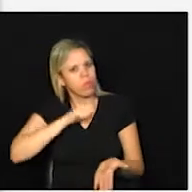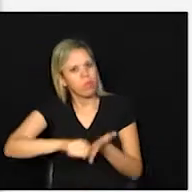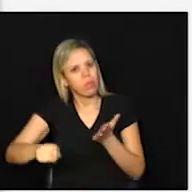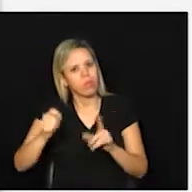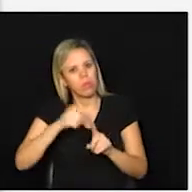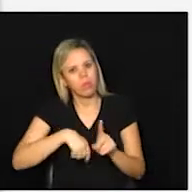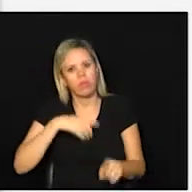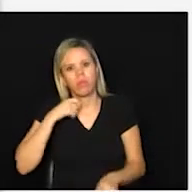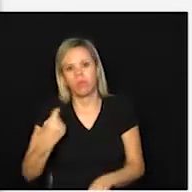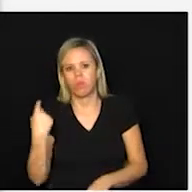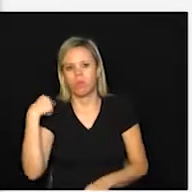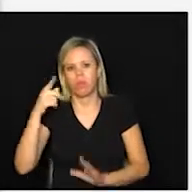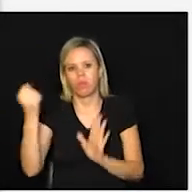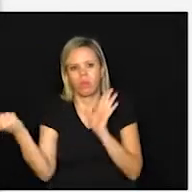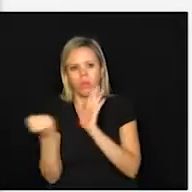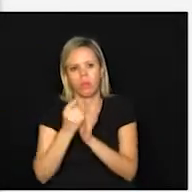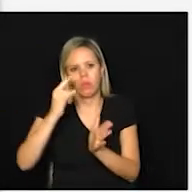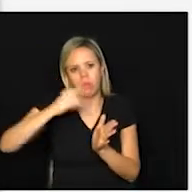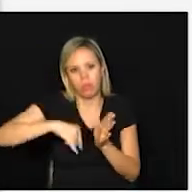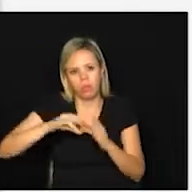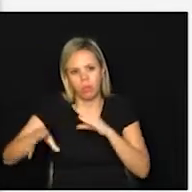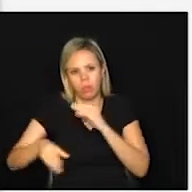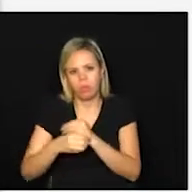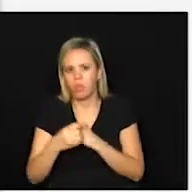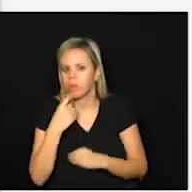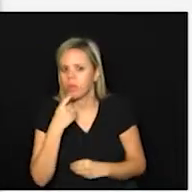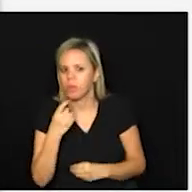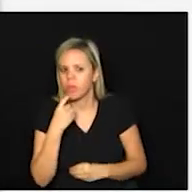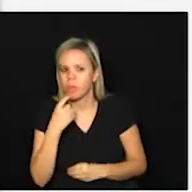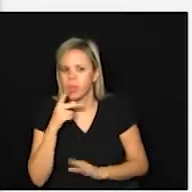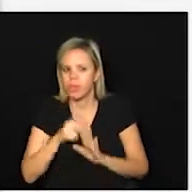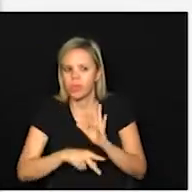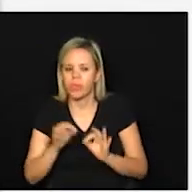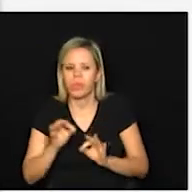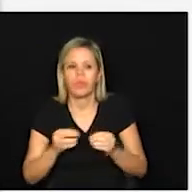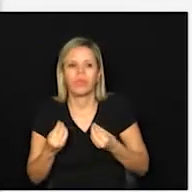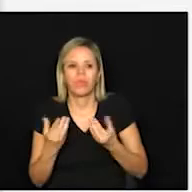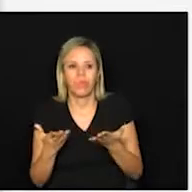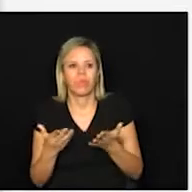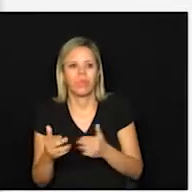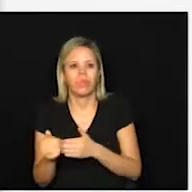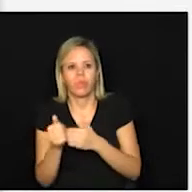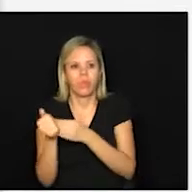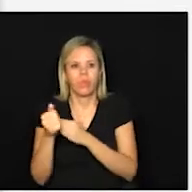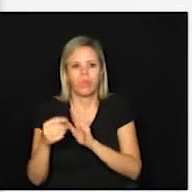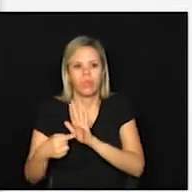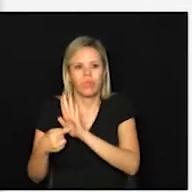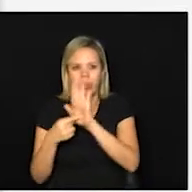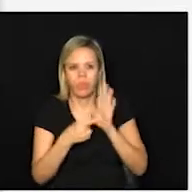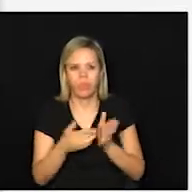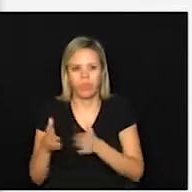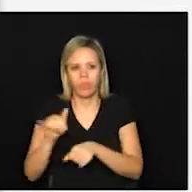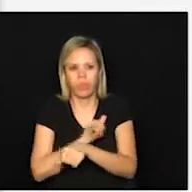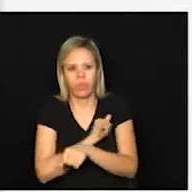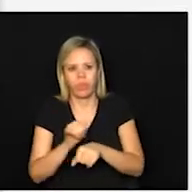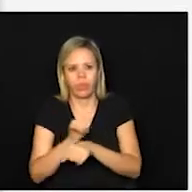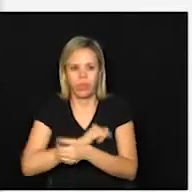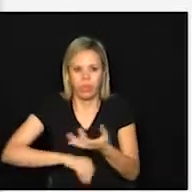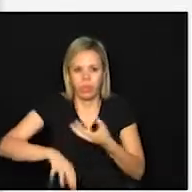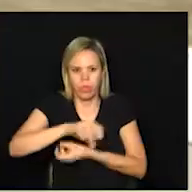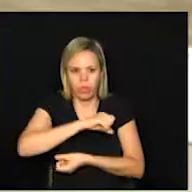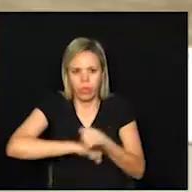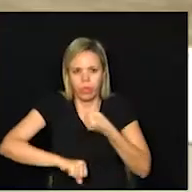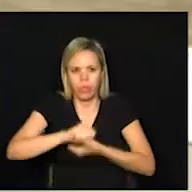mês de abril um protocolo que integra Campinas no plano que serve de guia e apresenta caminhos sustentáveis para